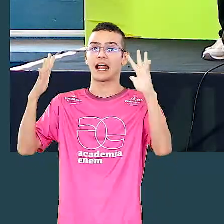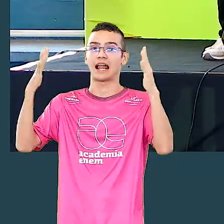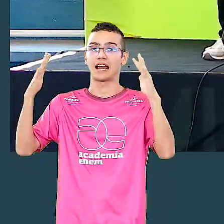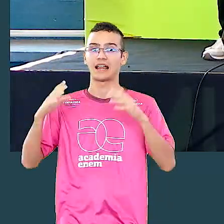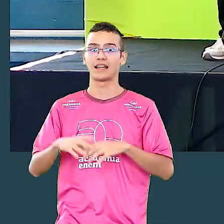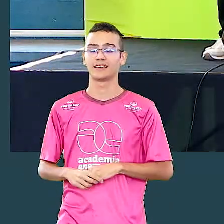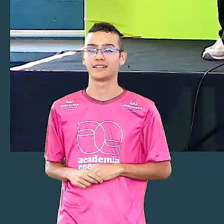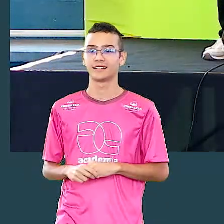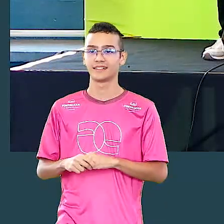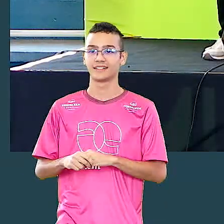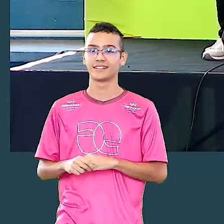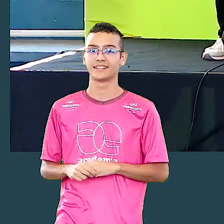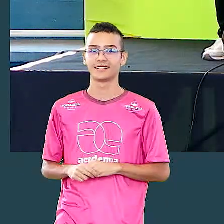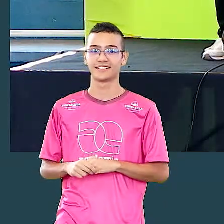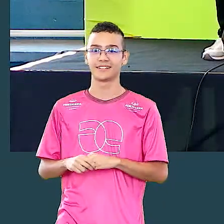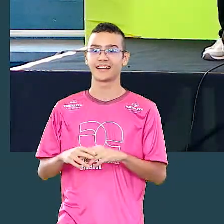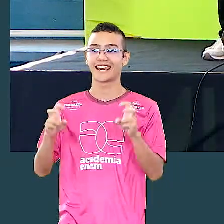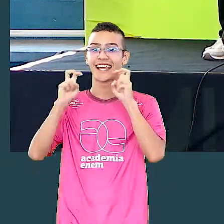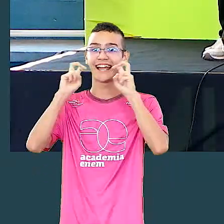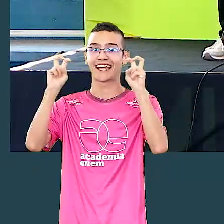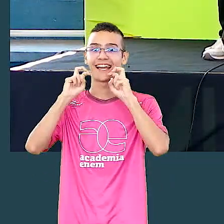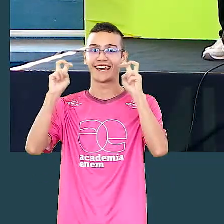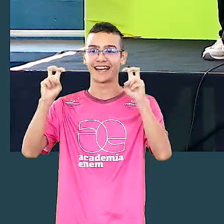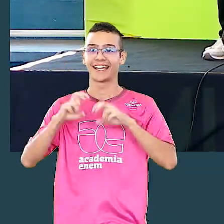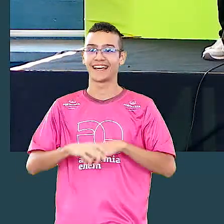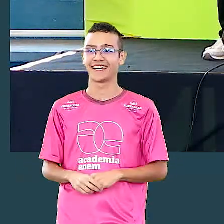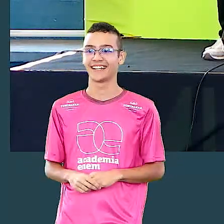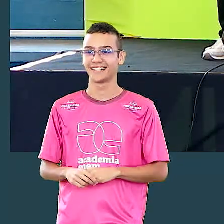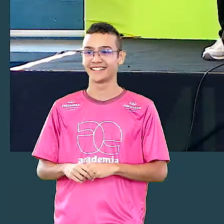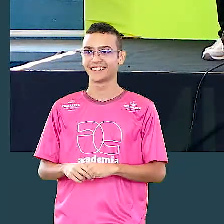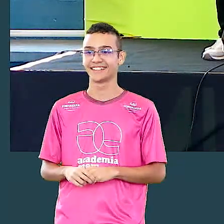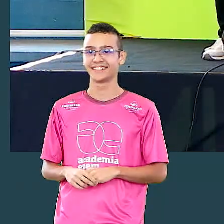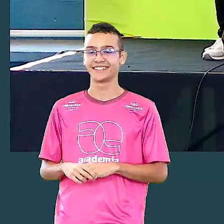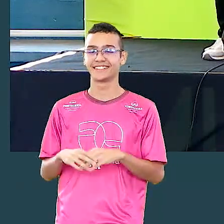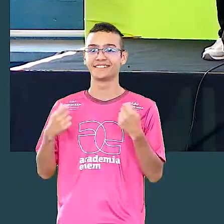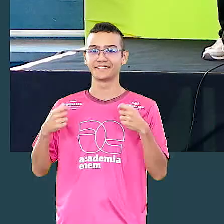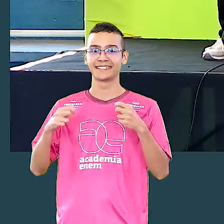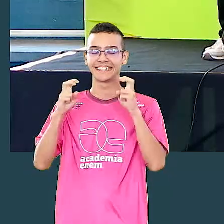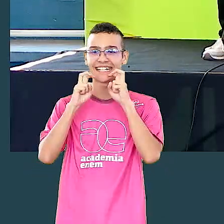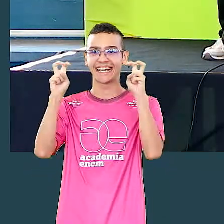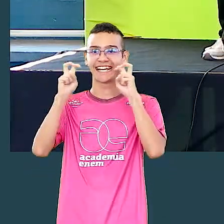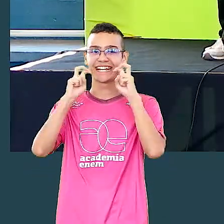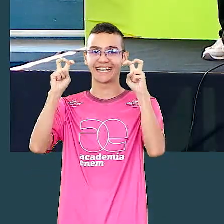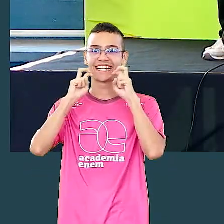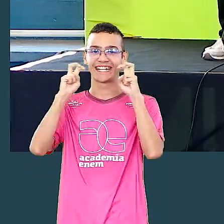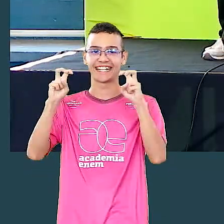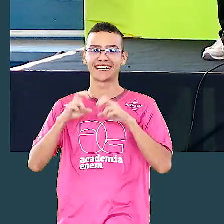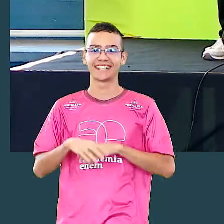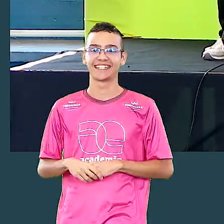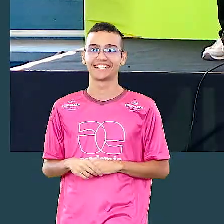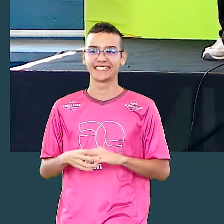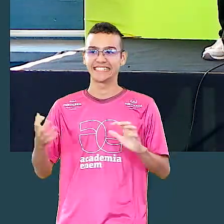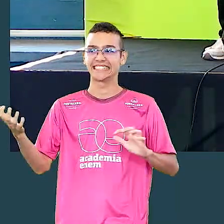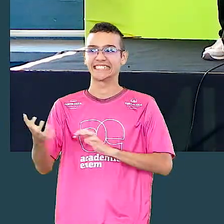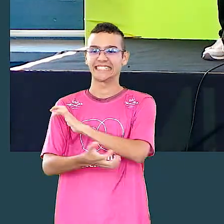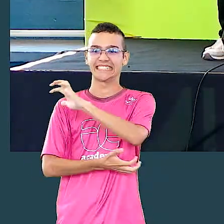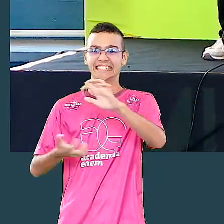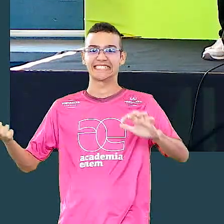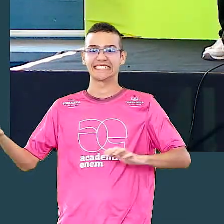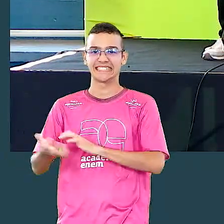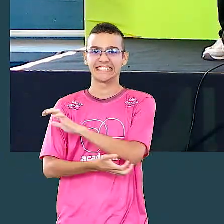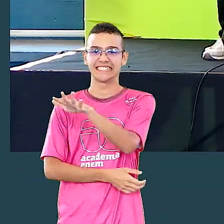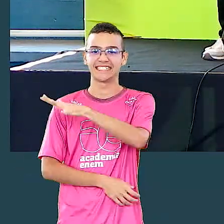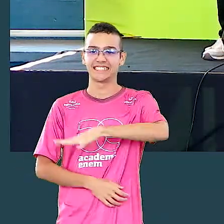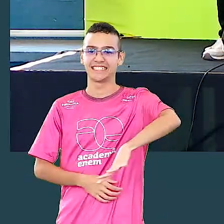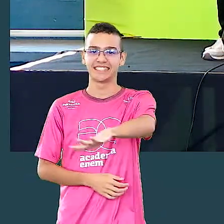Tá? Nesse naipe, é para acordar os bairros tudinho e fazer mover as águas da Lagoa da Parangaba.